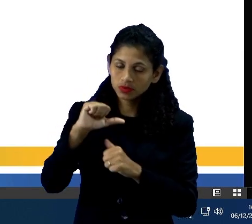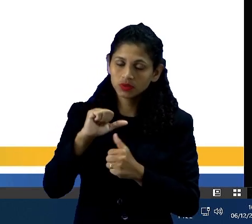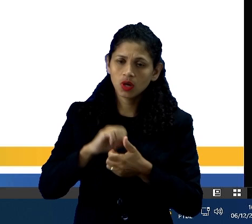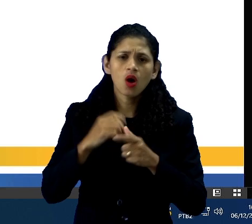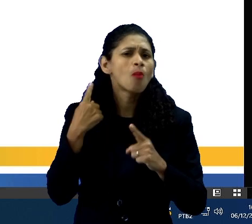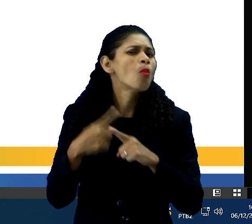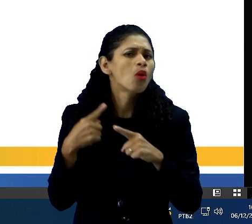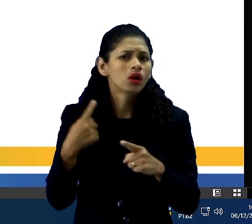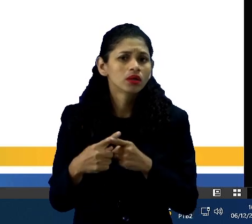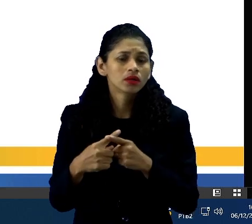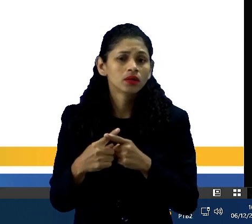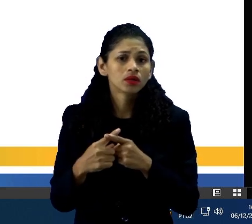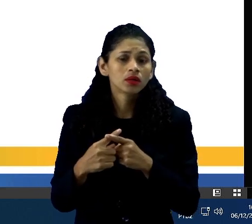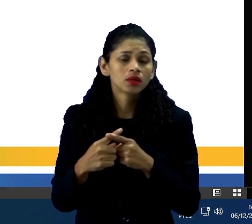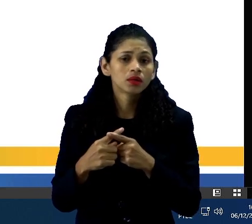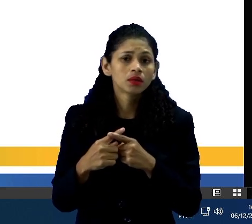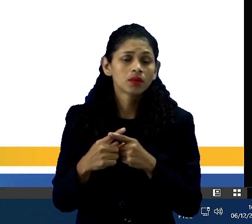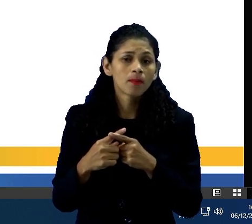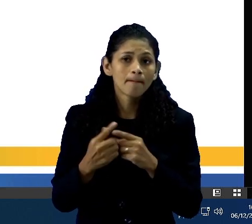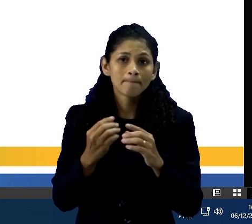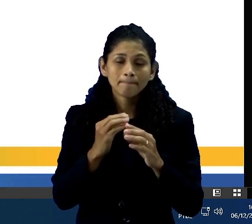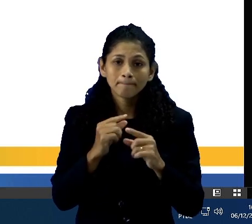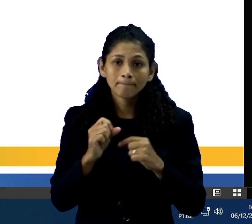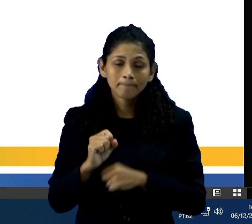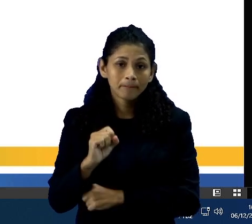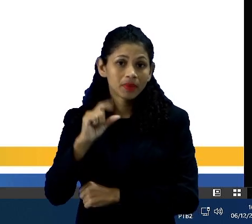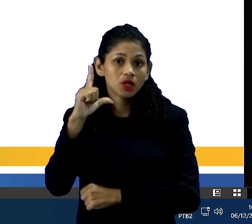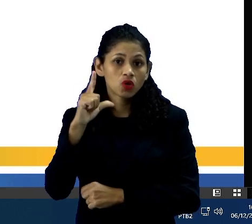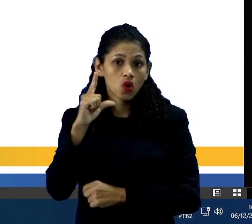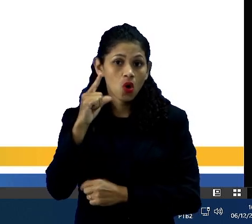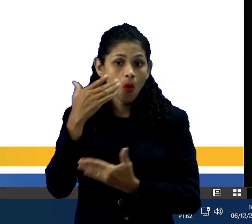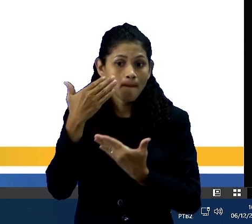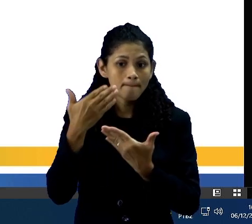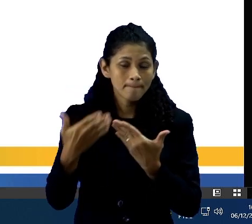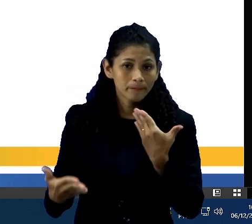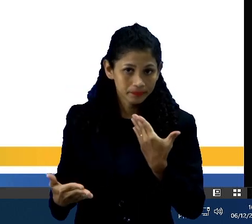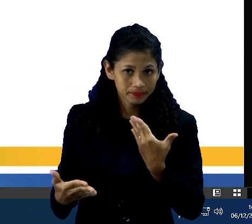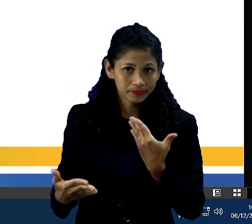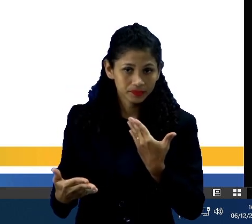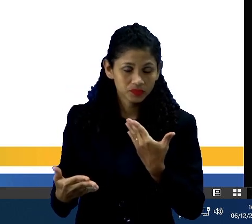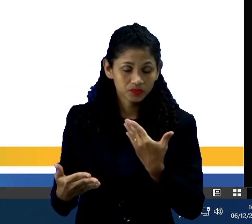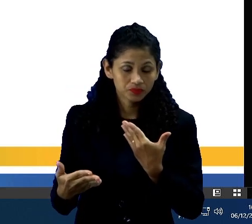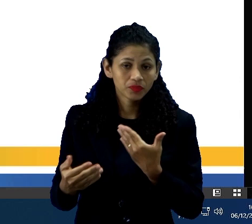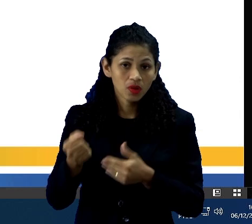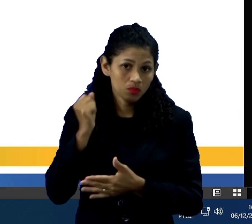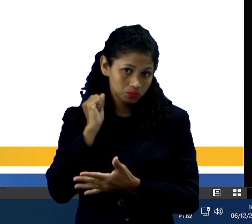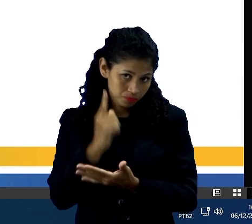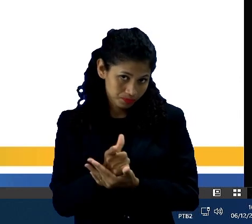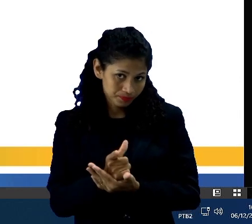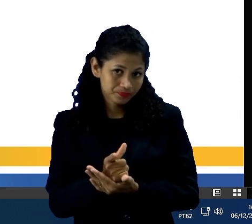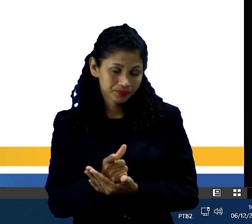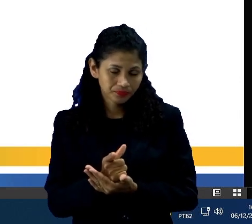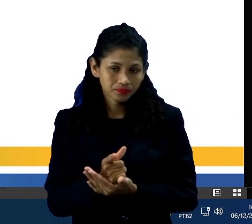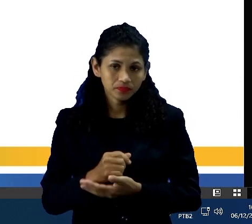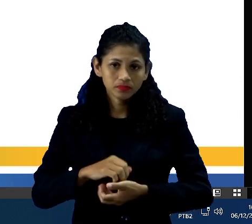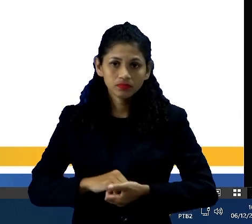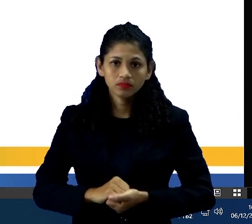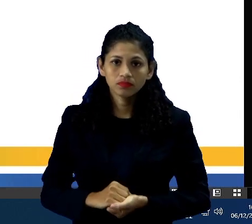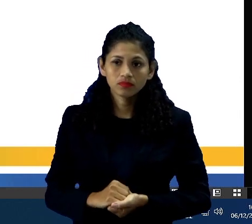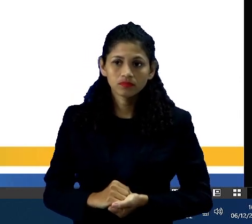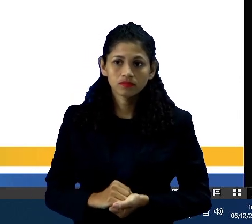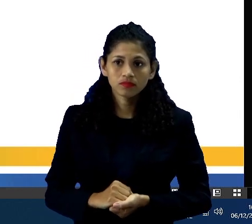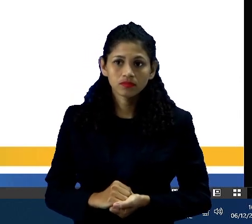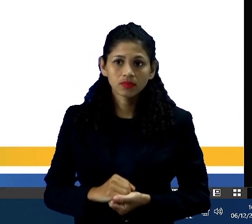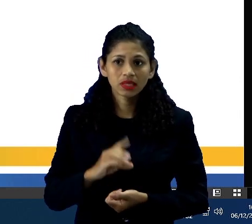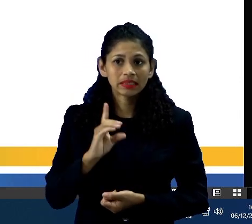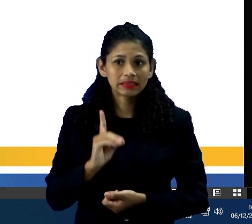Quanto maior o desconto dado na compra de um produto, menor o valor que se pagará pela mercadoria. E